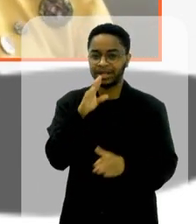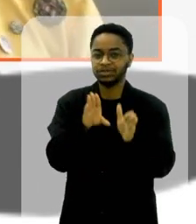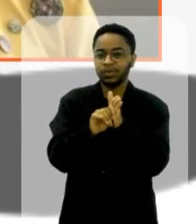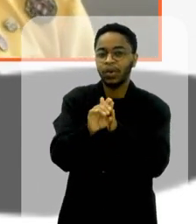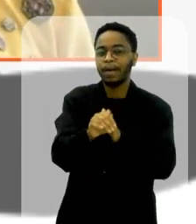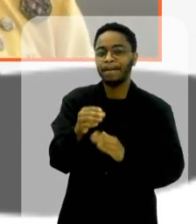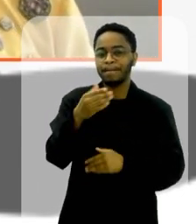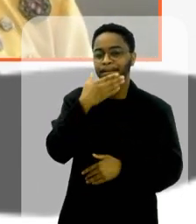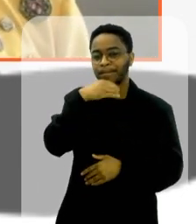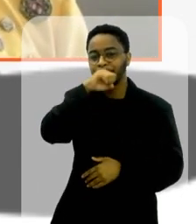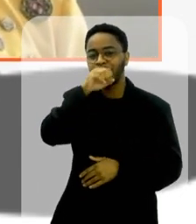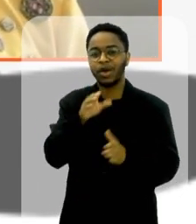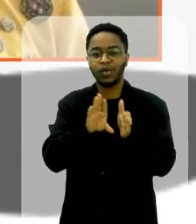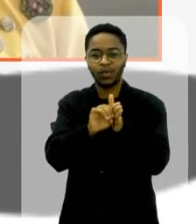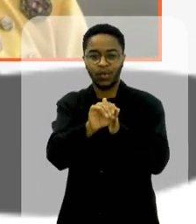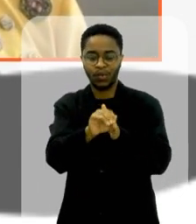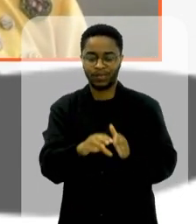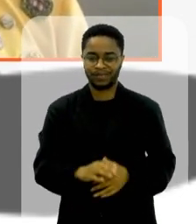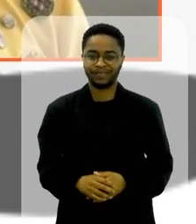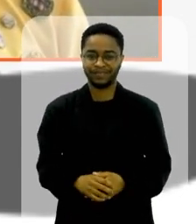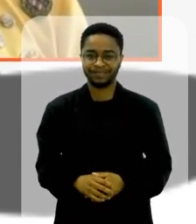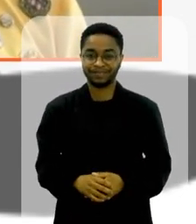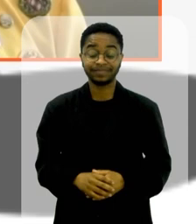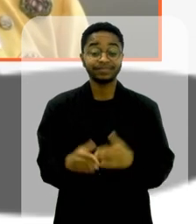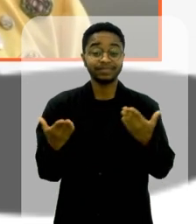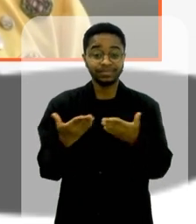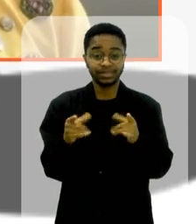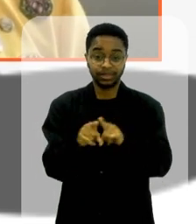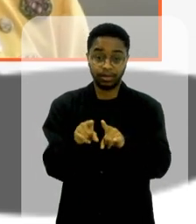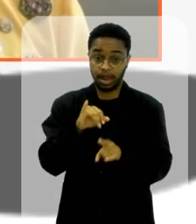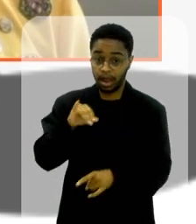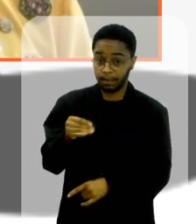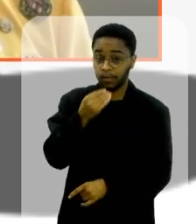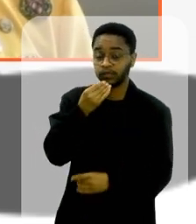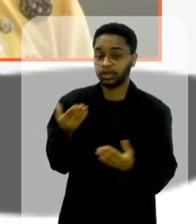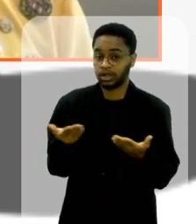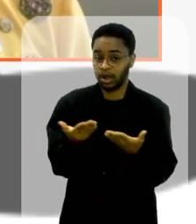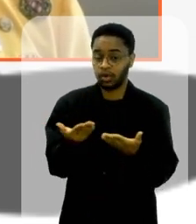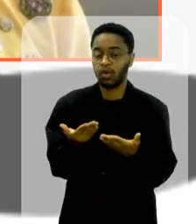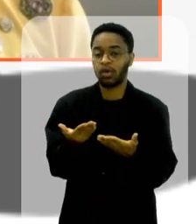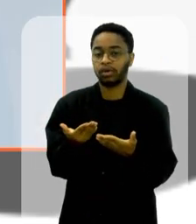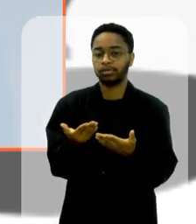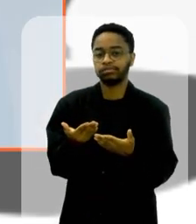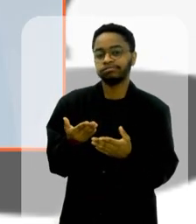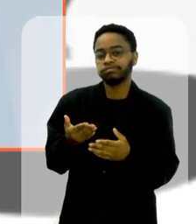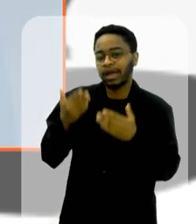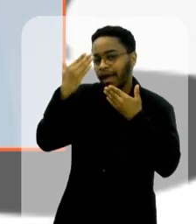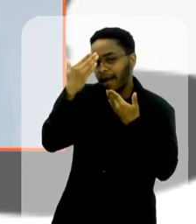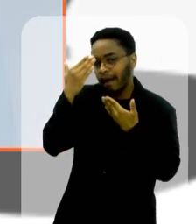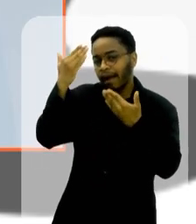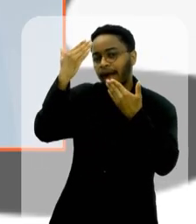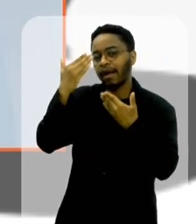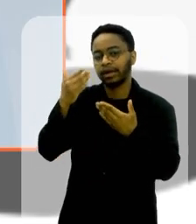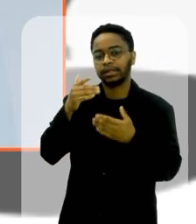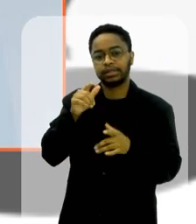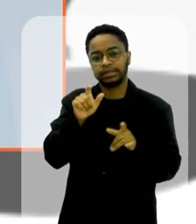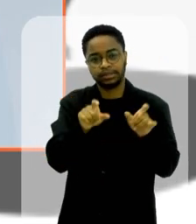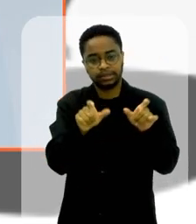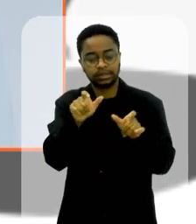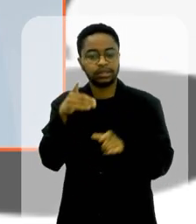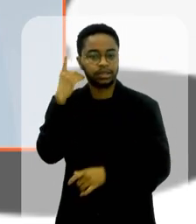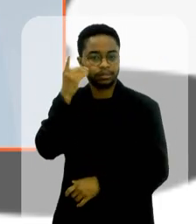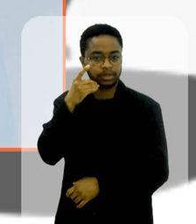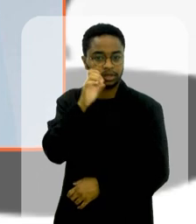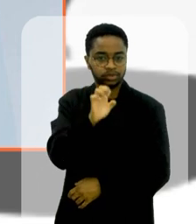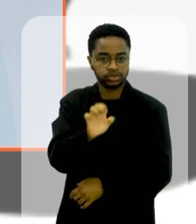está parecendo o pai Google. Agora, Clério, quero também aproveitar esse momento de reverências e gratidões, tanto ao